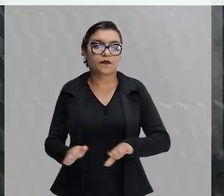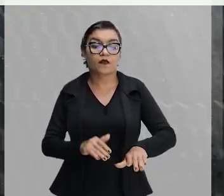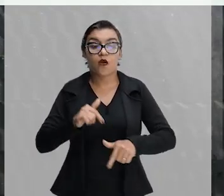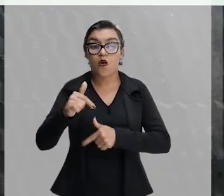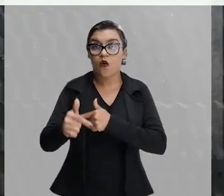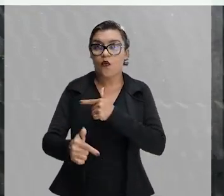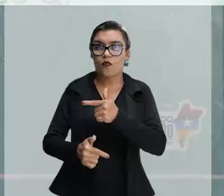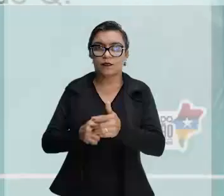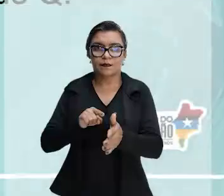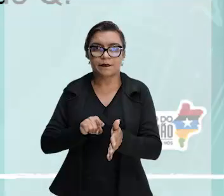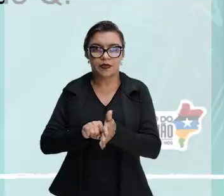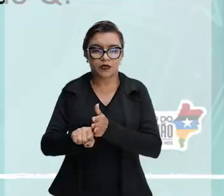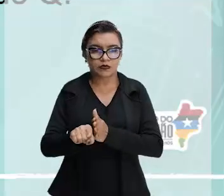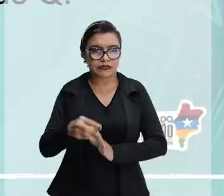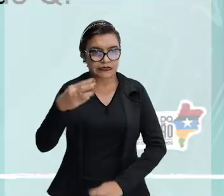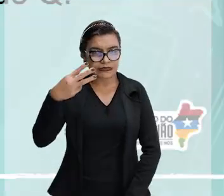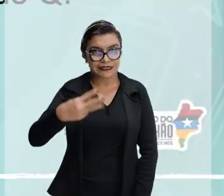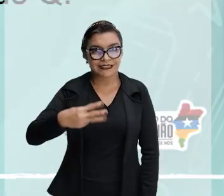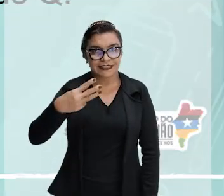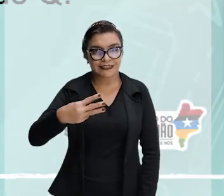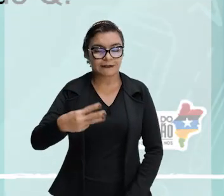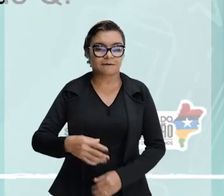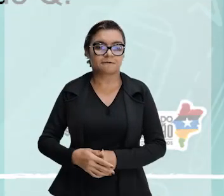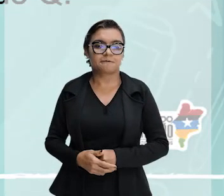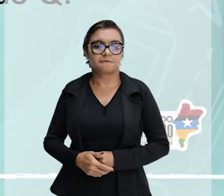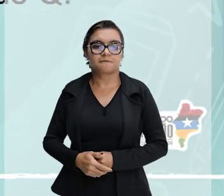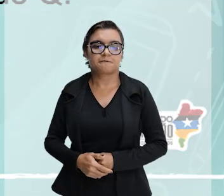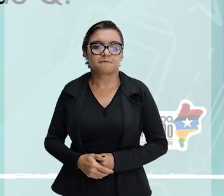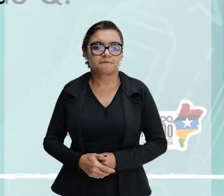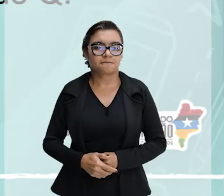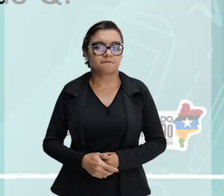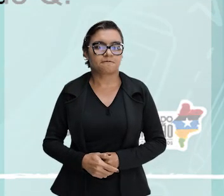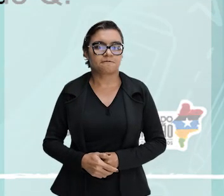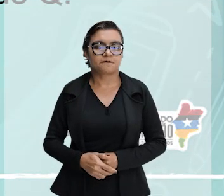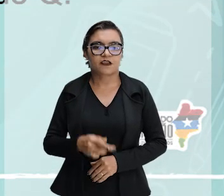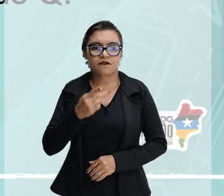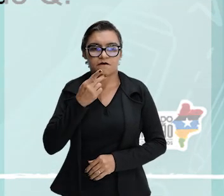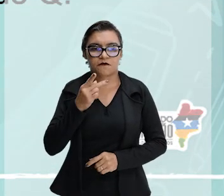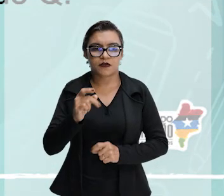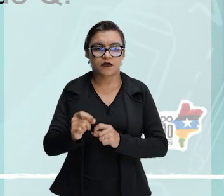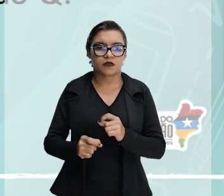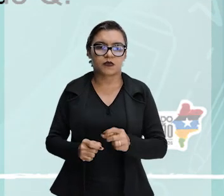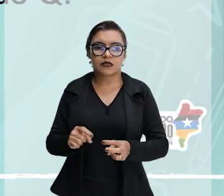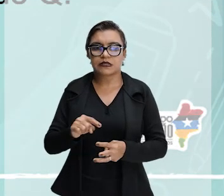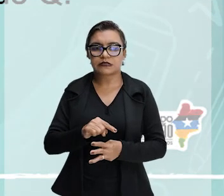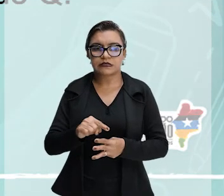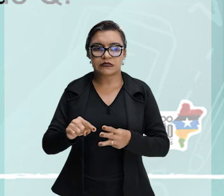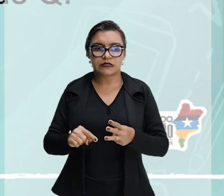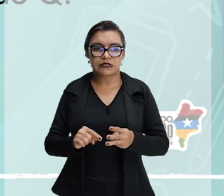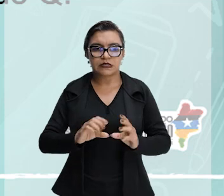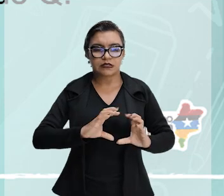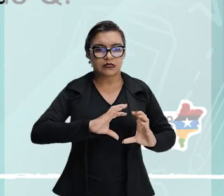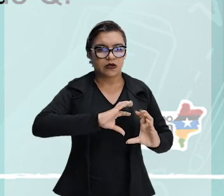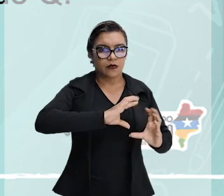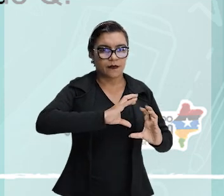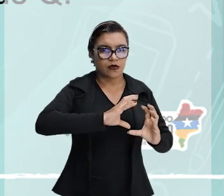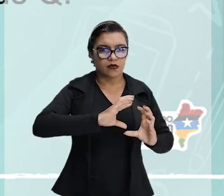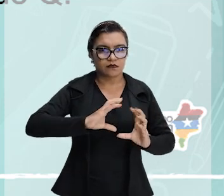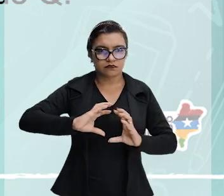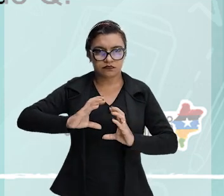3. Na questão 3, diz o seguinte: tem-se 3 esferas